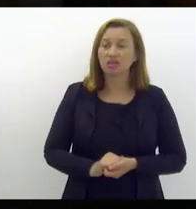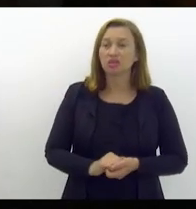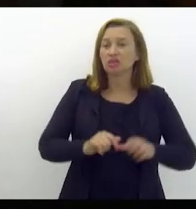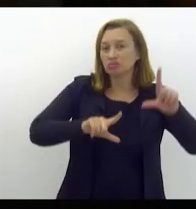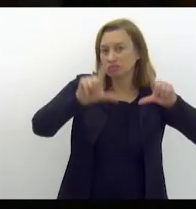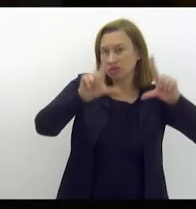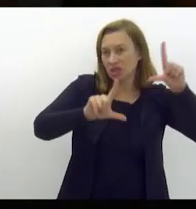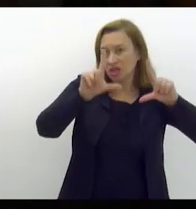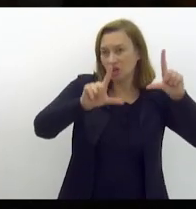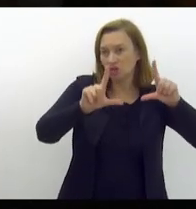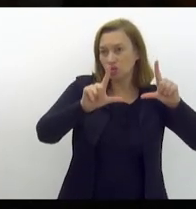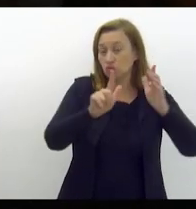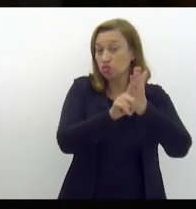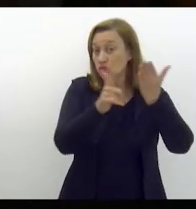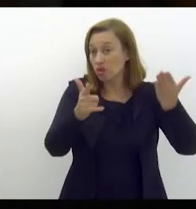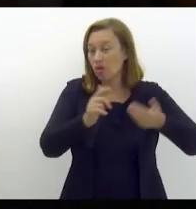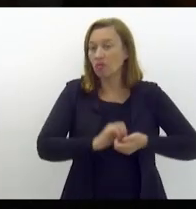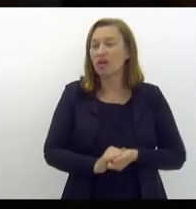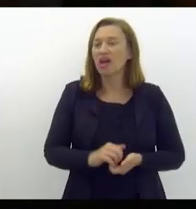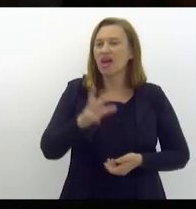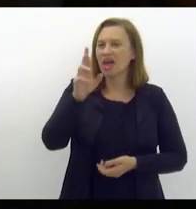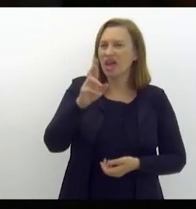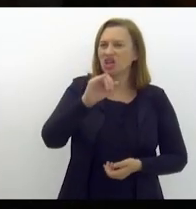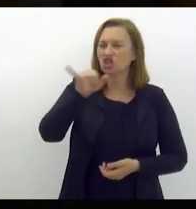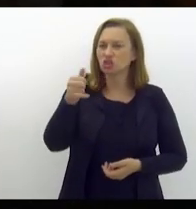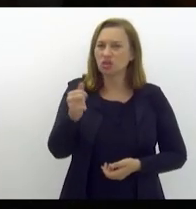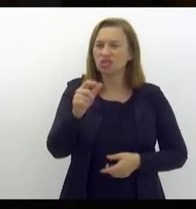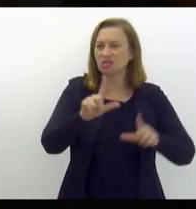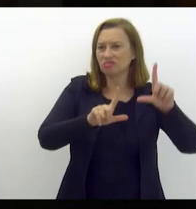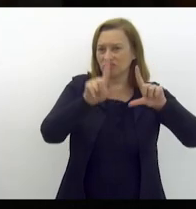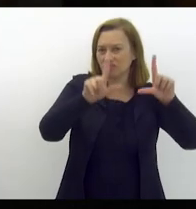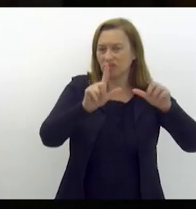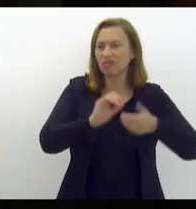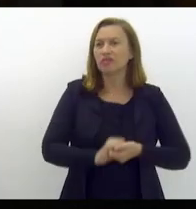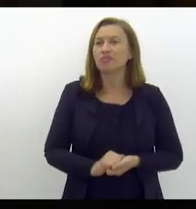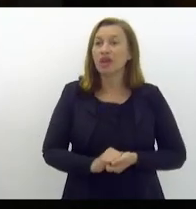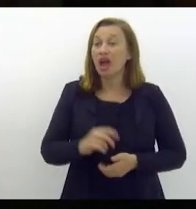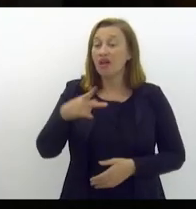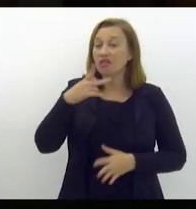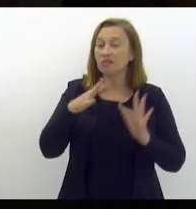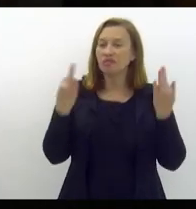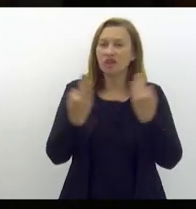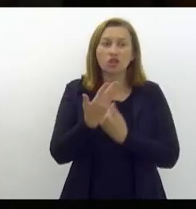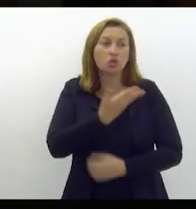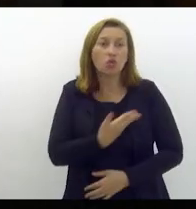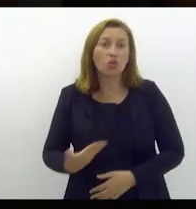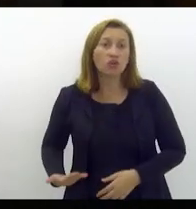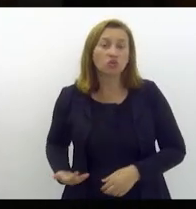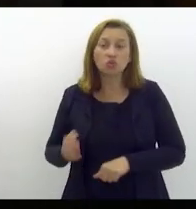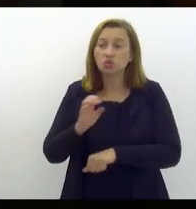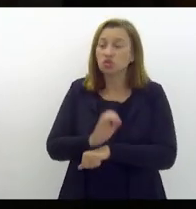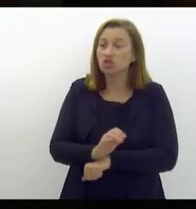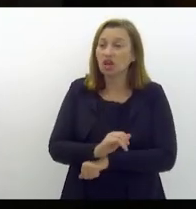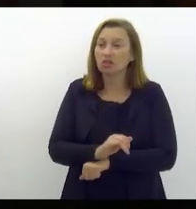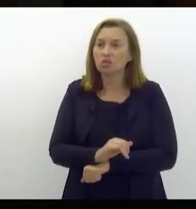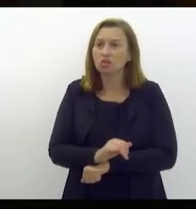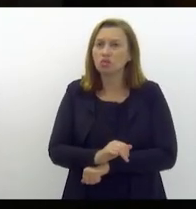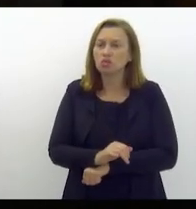programa de TV, no jornal, no RJTV, e a família dizendo que o governador do estado